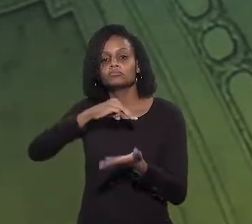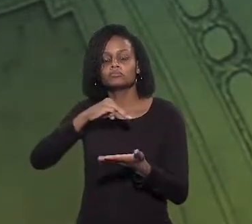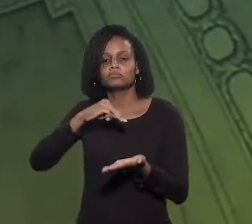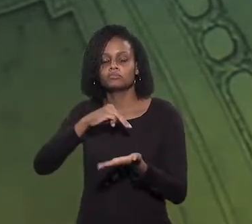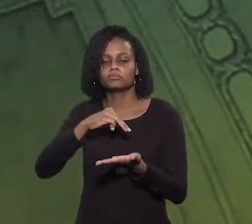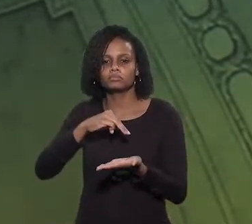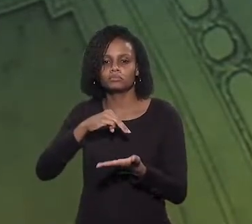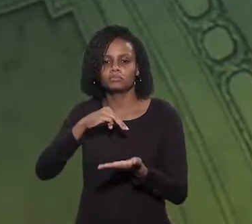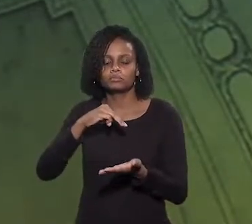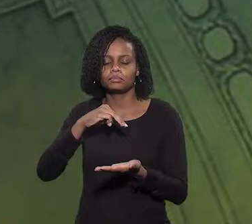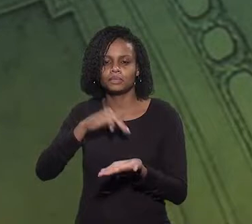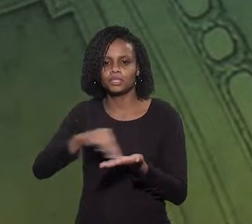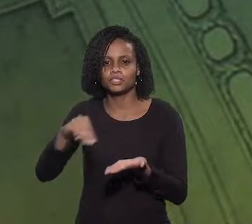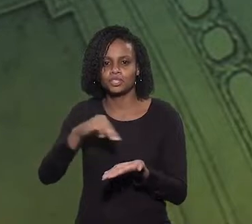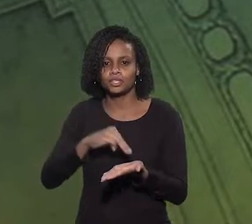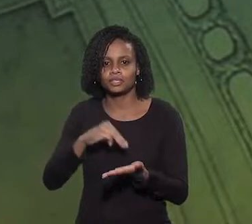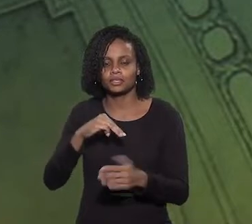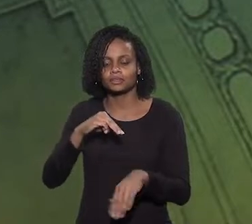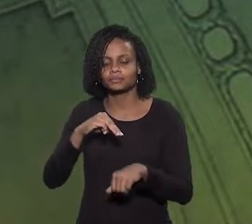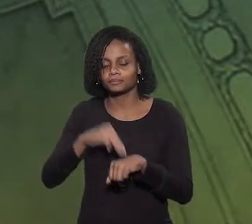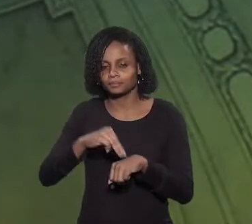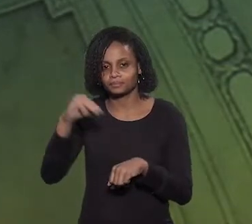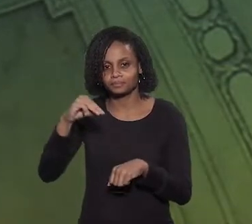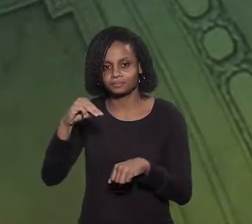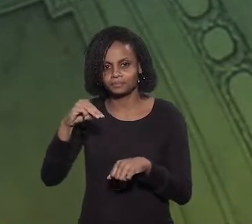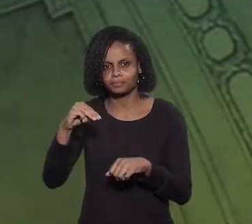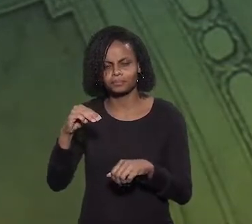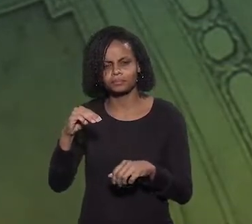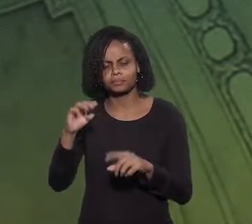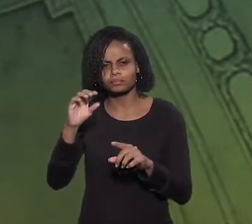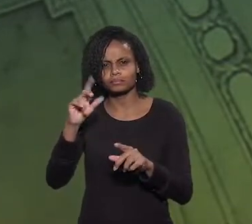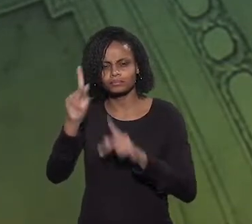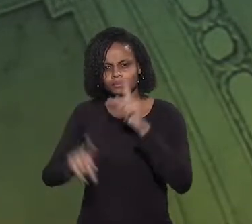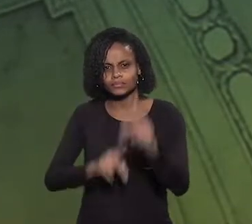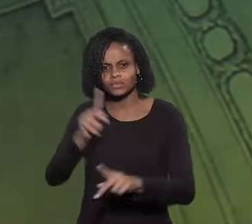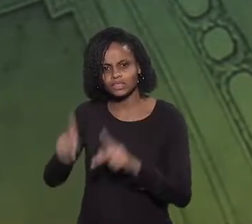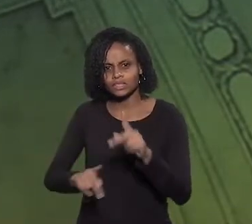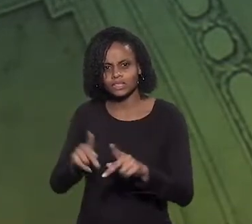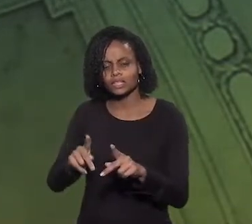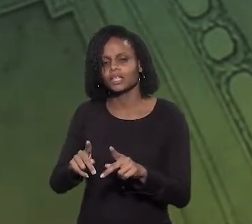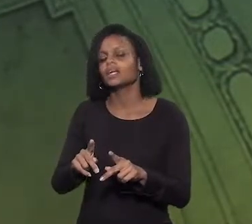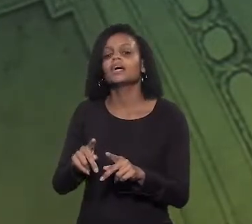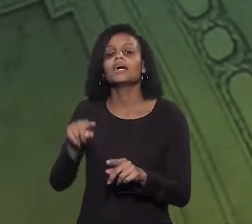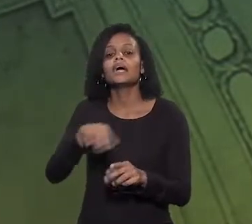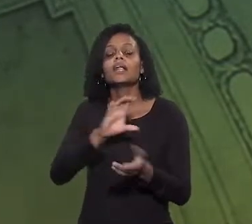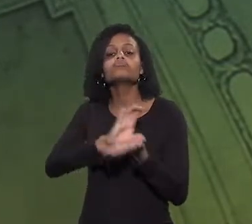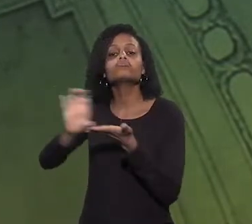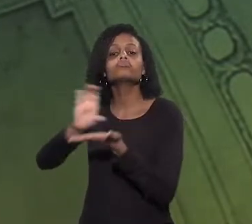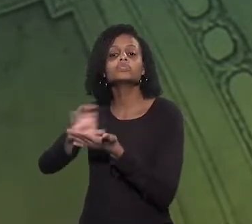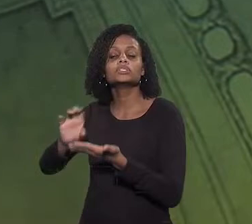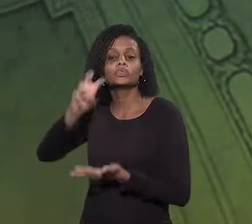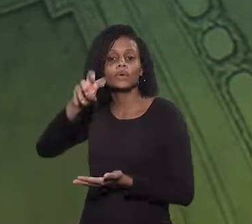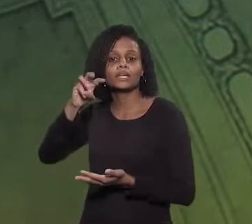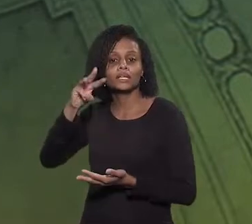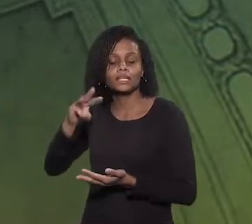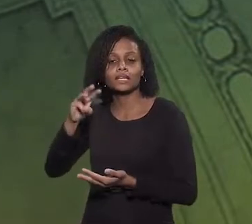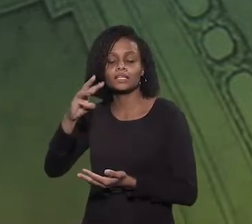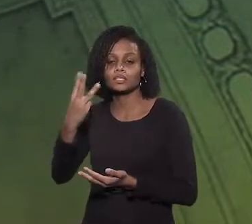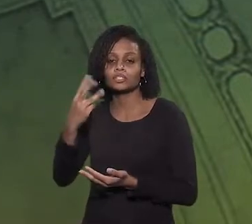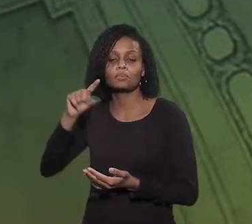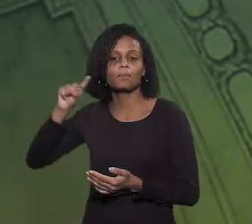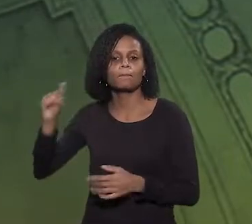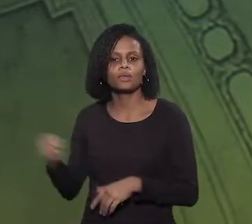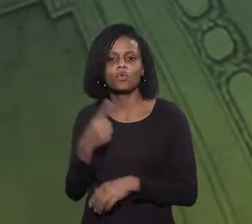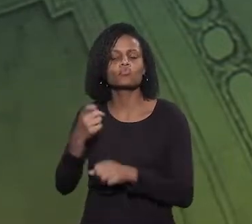Governo Federal, né? E o valor foi de 153 milhões por ano, esse orçamento. Então, no momento que elas passam